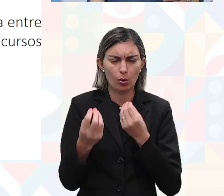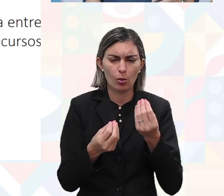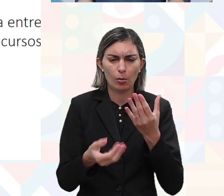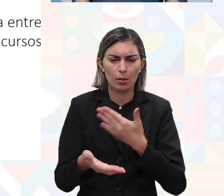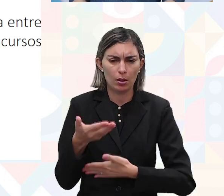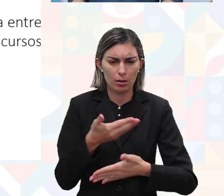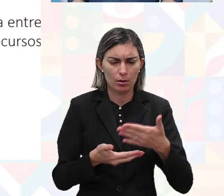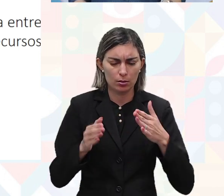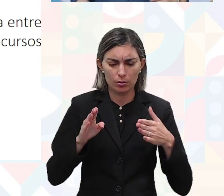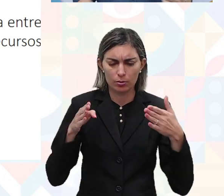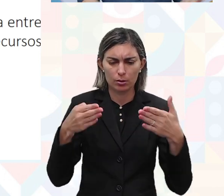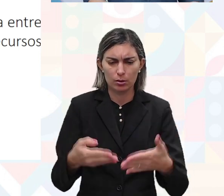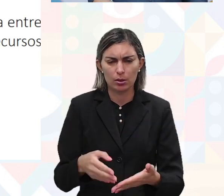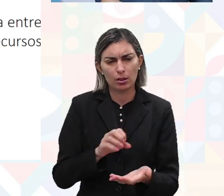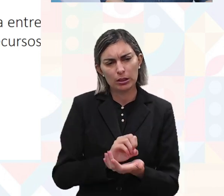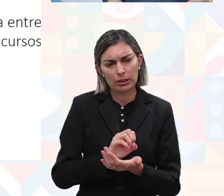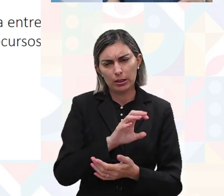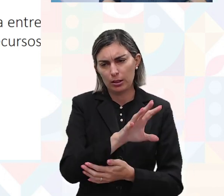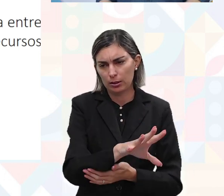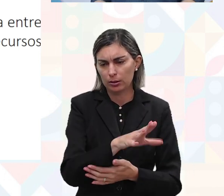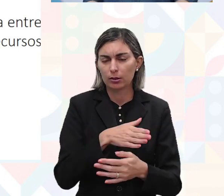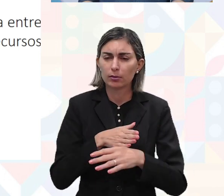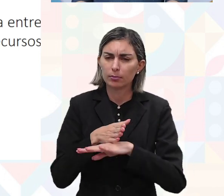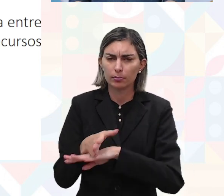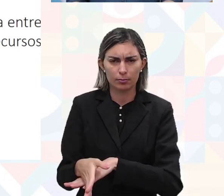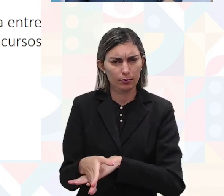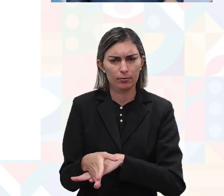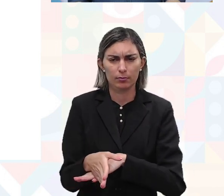relação direta entre saídas e entradas.